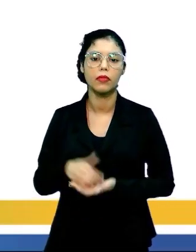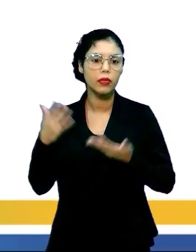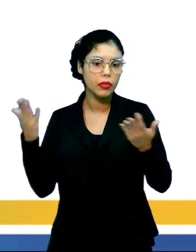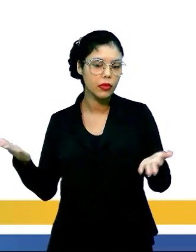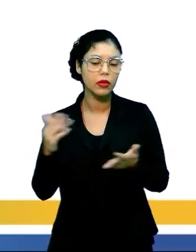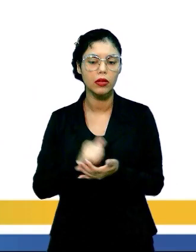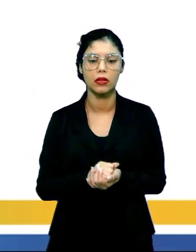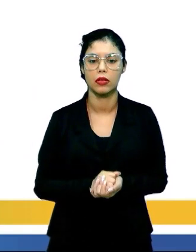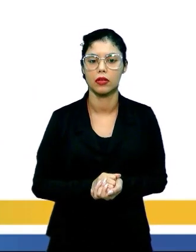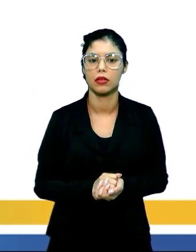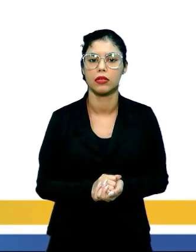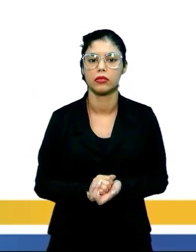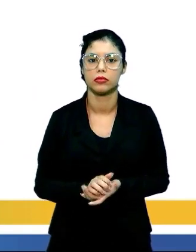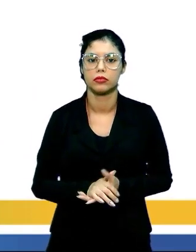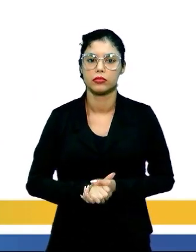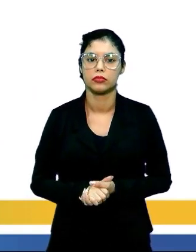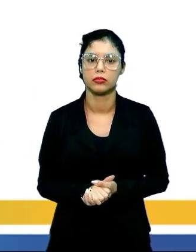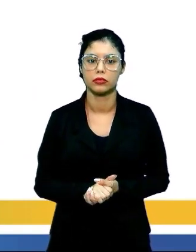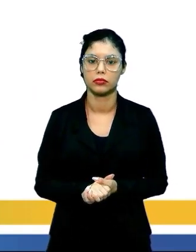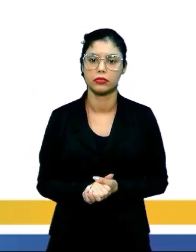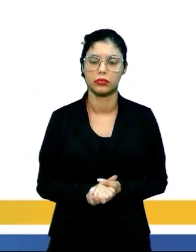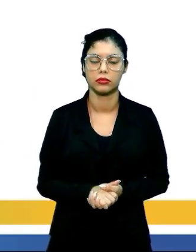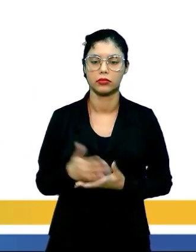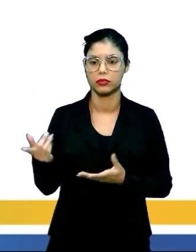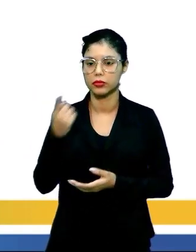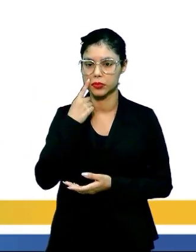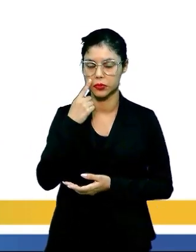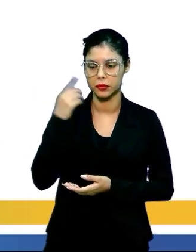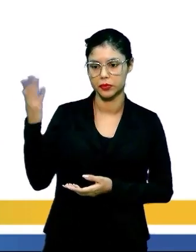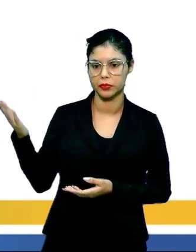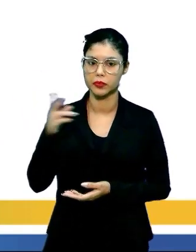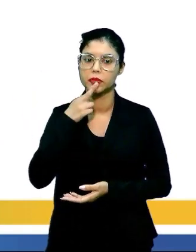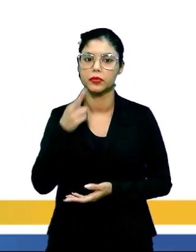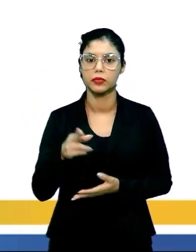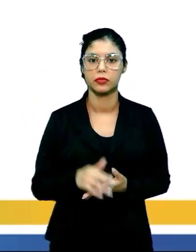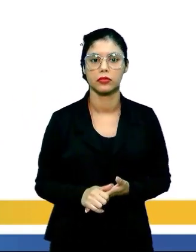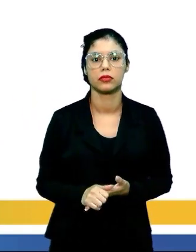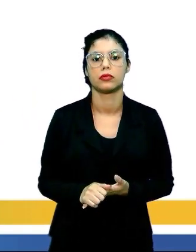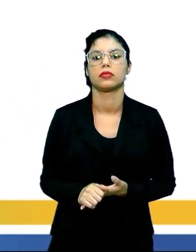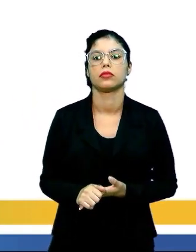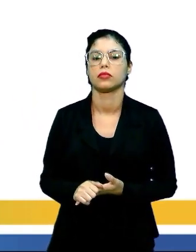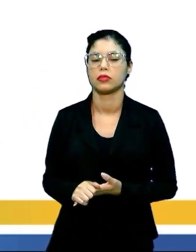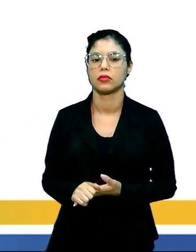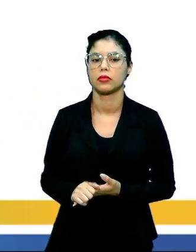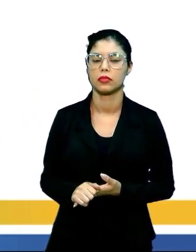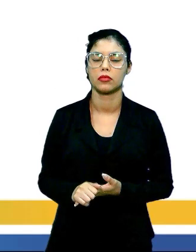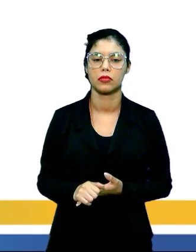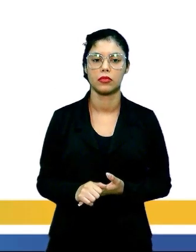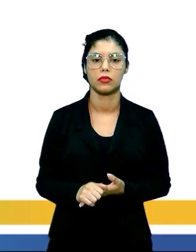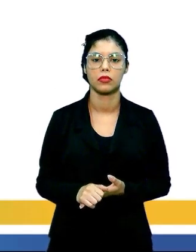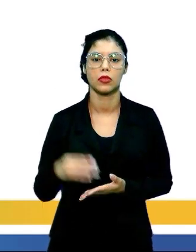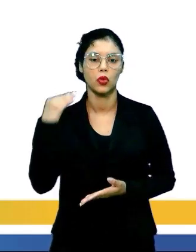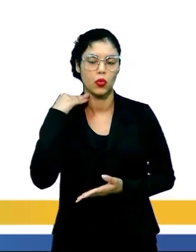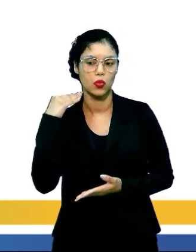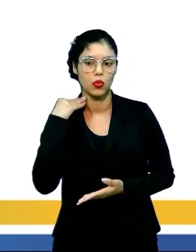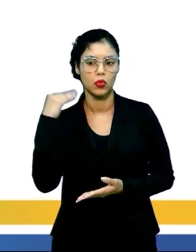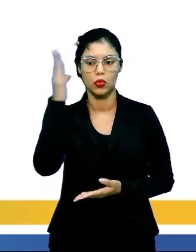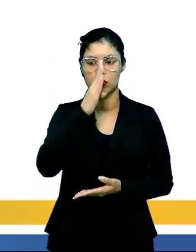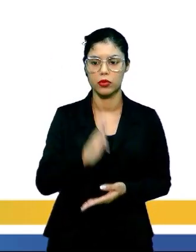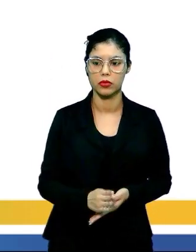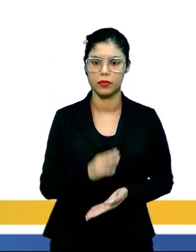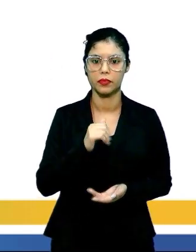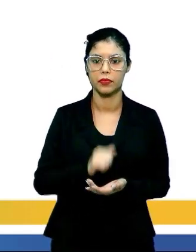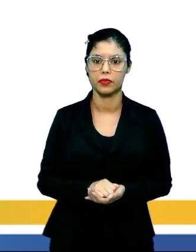Então, vamos adiantar? Olha aqui um exercício resolvido do Banco do Brasil. Concurso agora